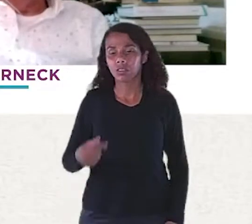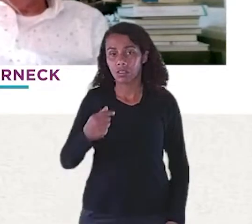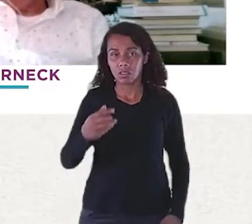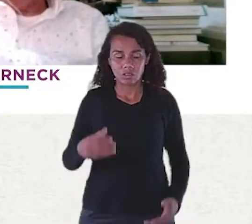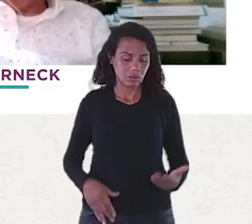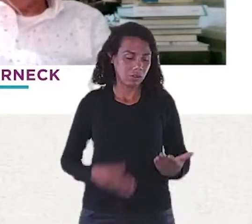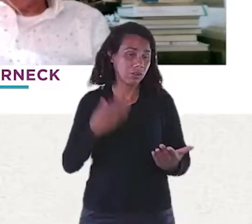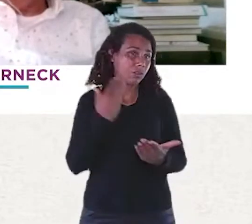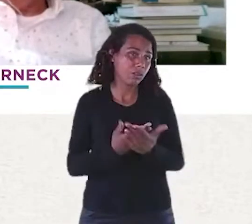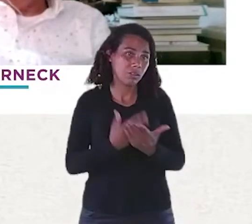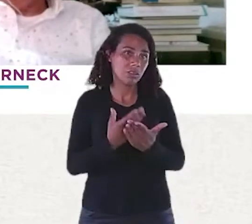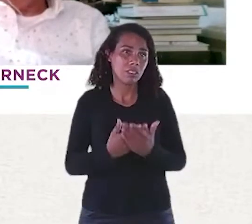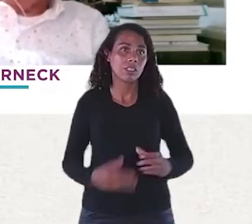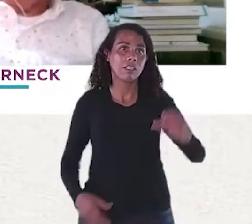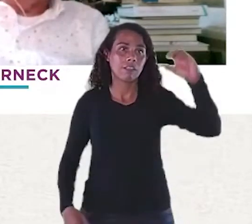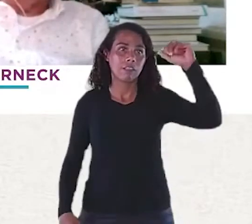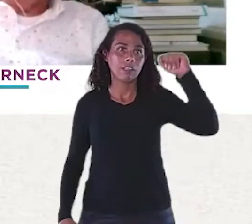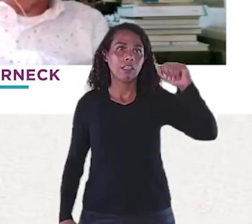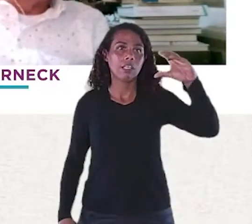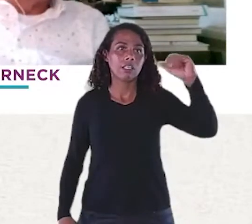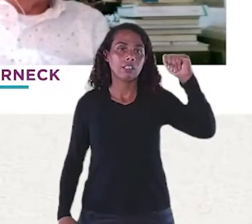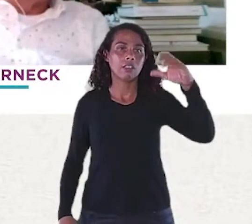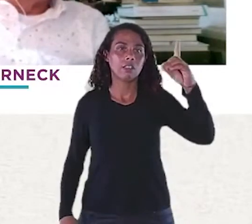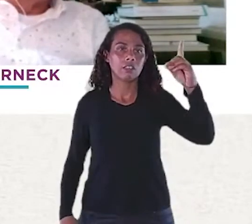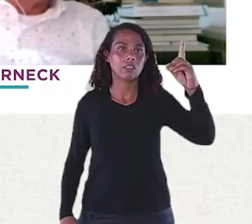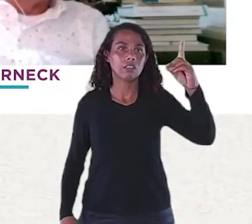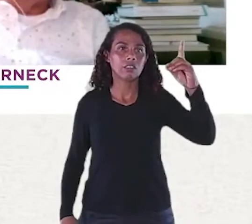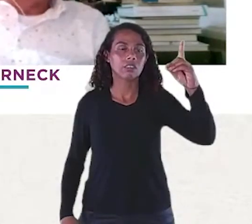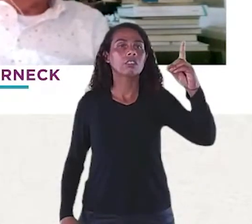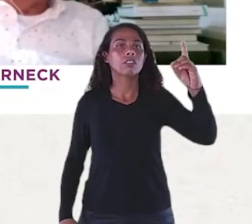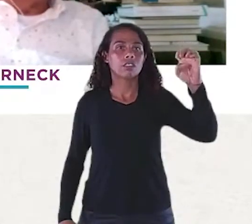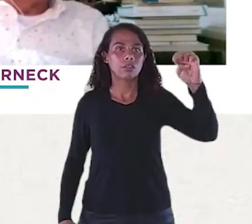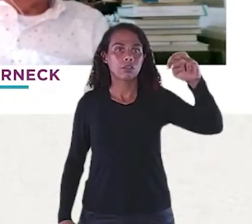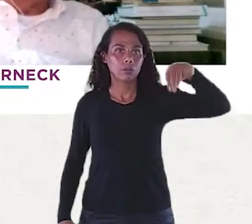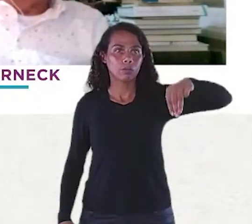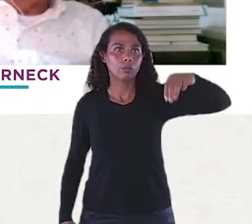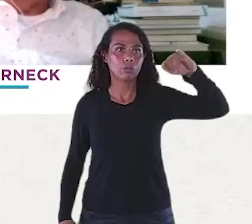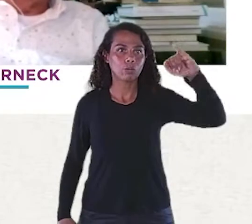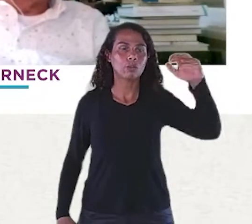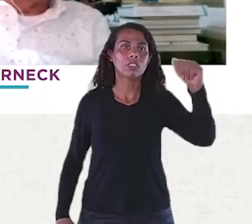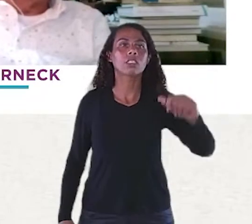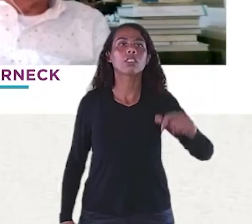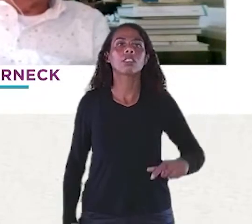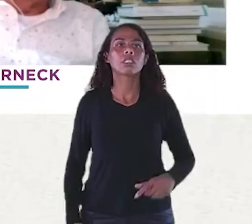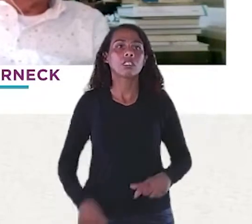aos 76 anos, como disse o Nava, quando foram propor uma entrada na academia,